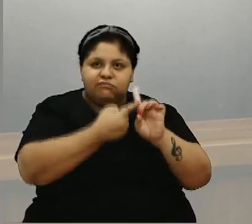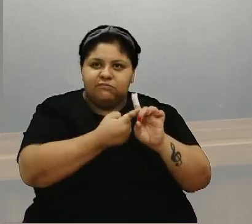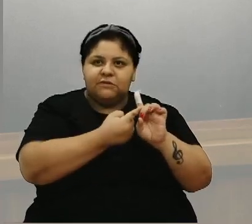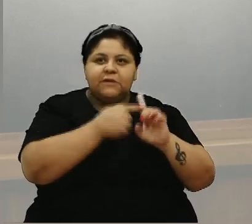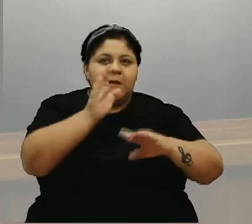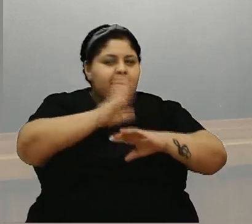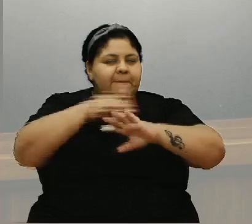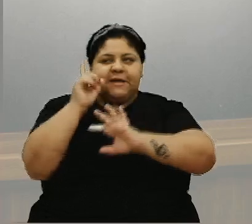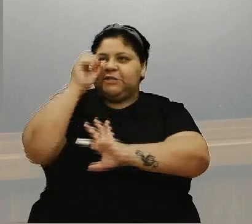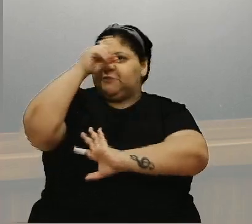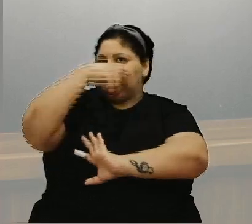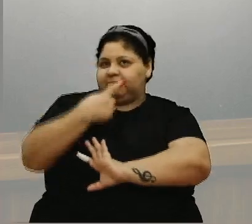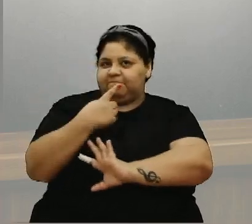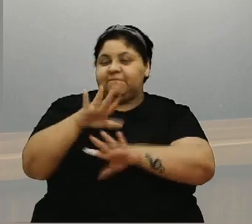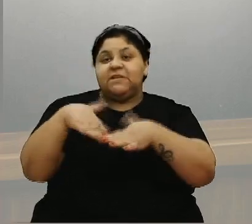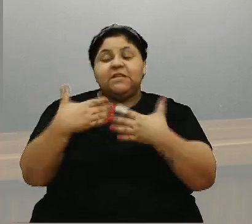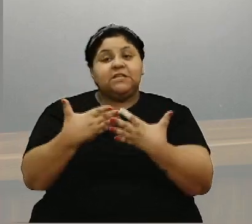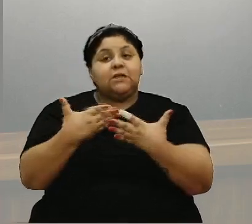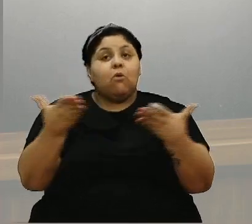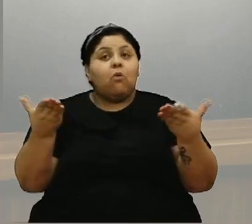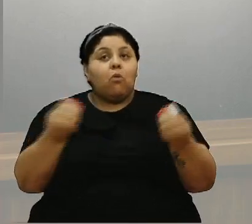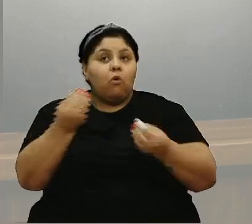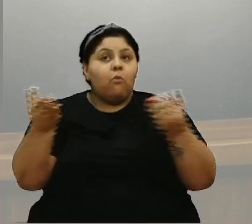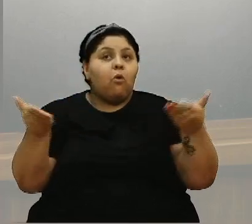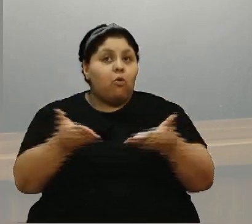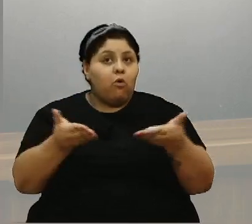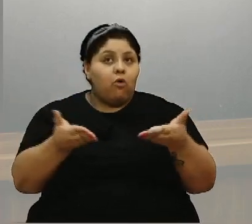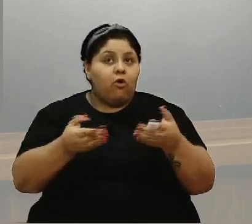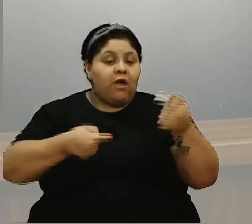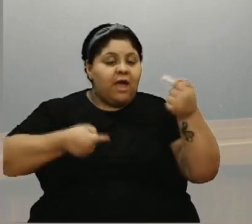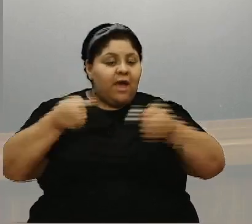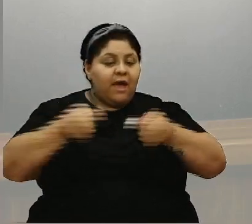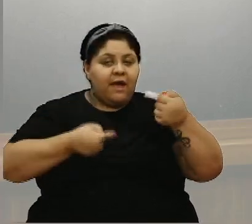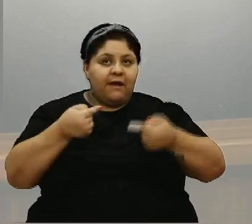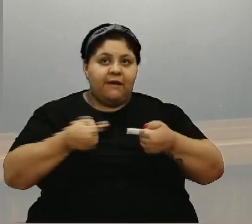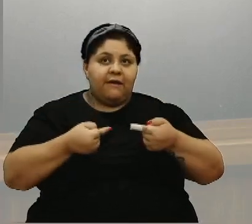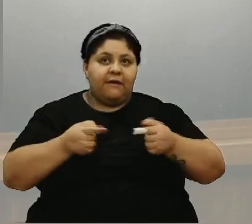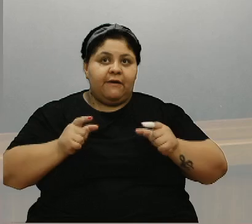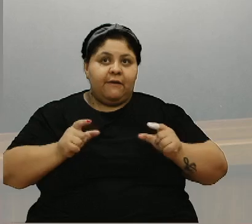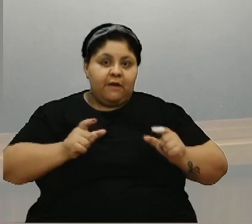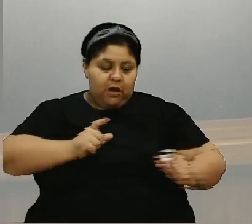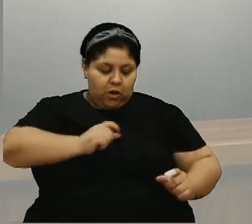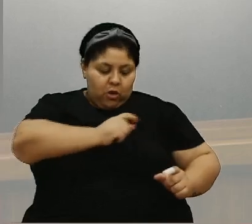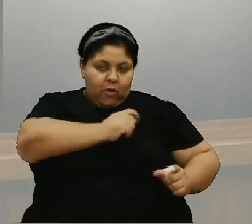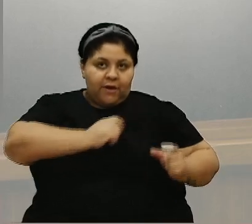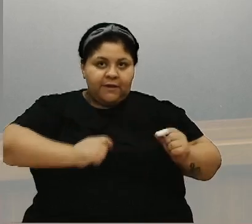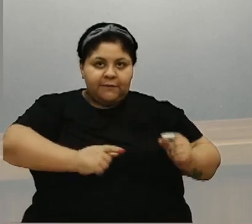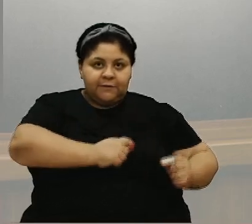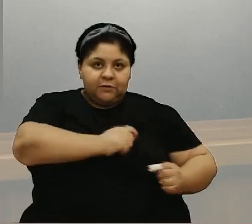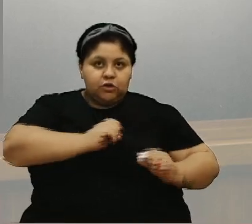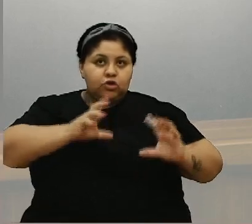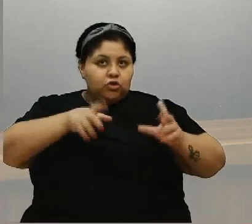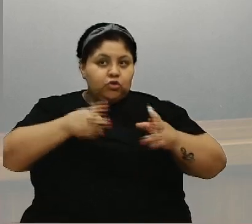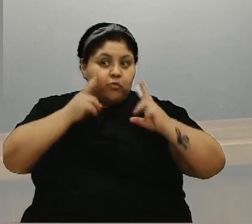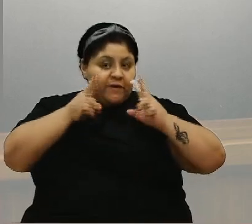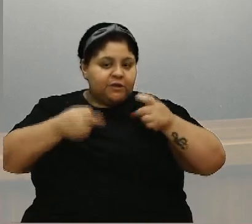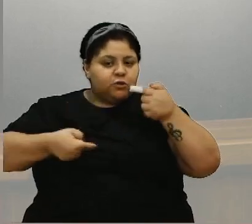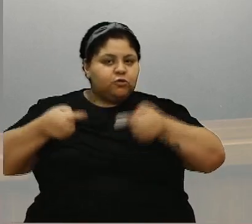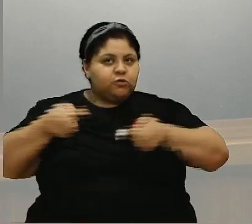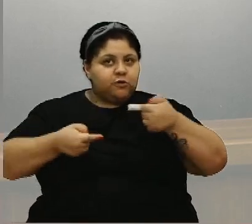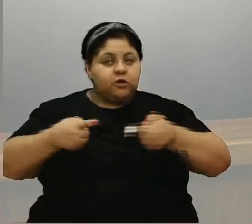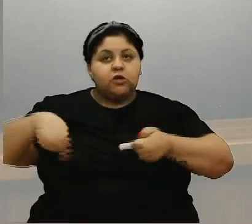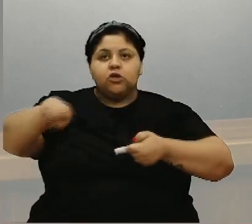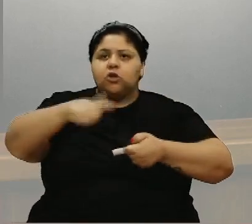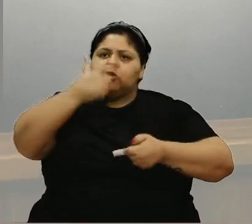mais difícil. Então, como hoje o debate do câncer de mama é uma coisa que todo mundo vem debatendo,